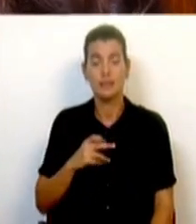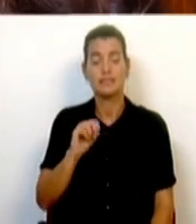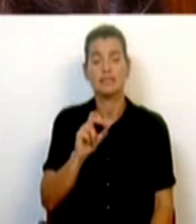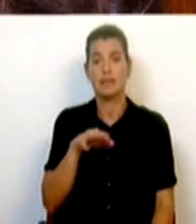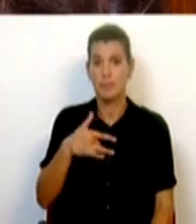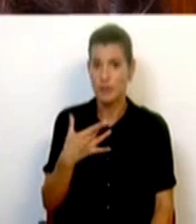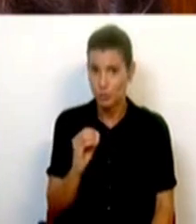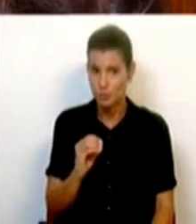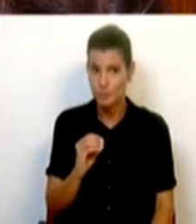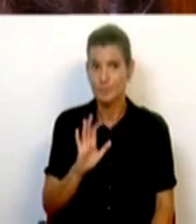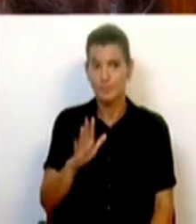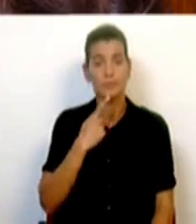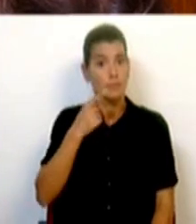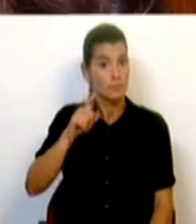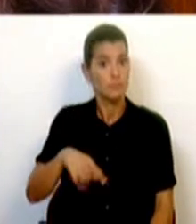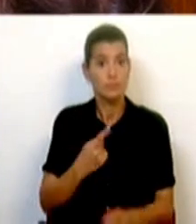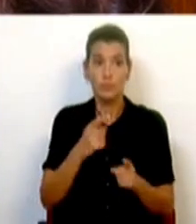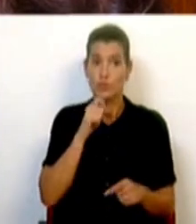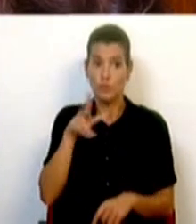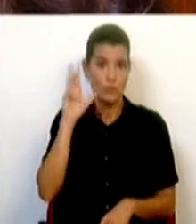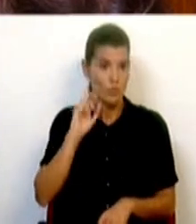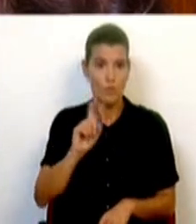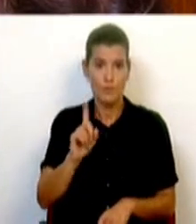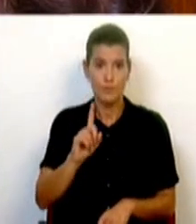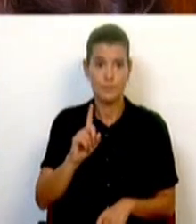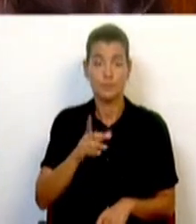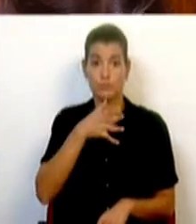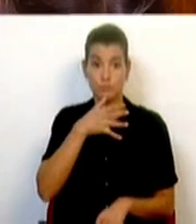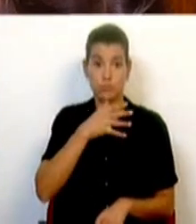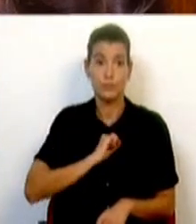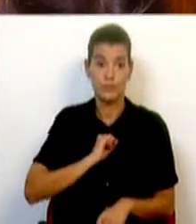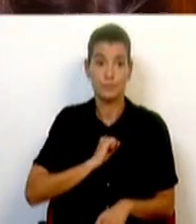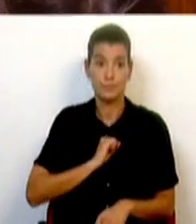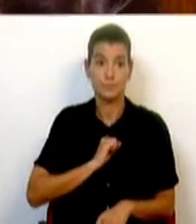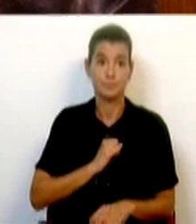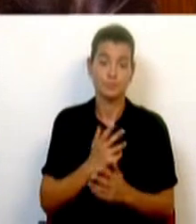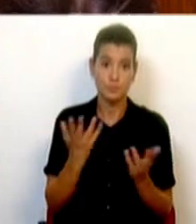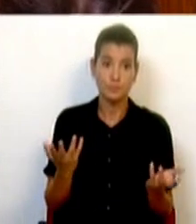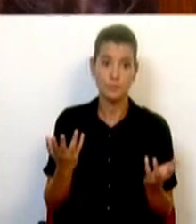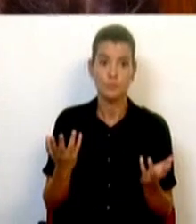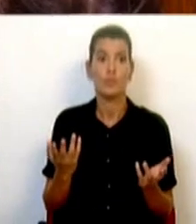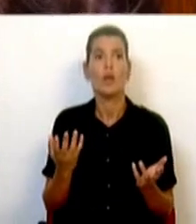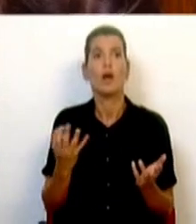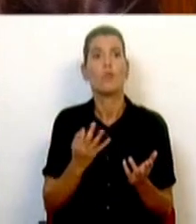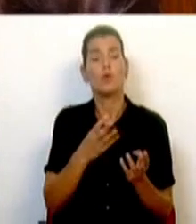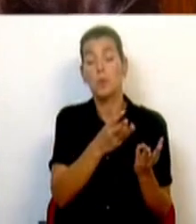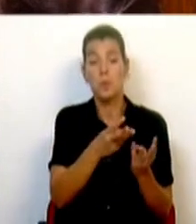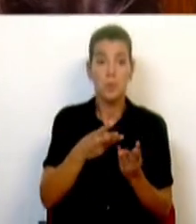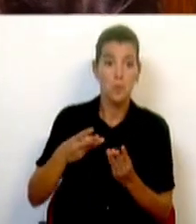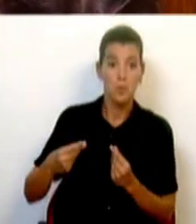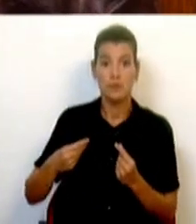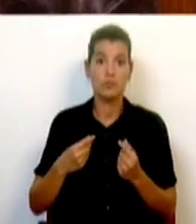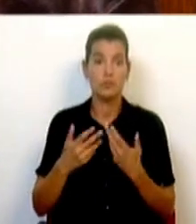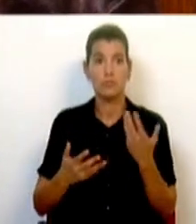eu vou repetir, porque não deve ter ouvido na minha intervenção, e, portanto, fez umas contas um pouco em